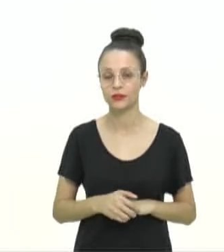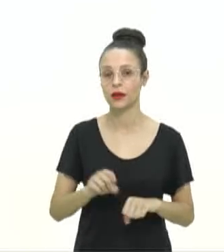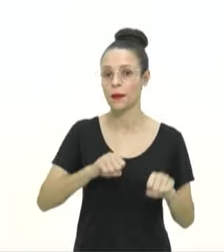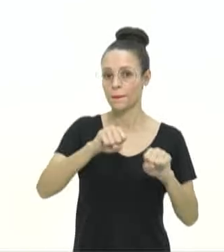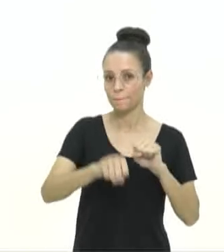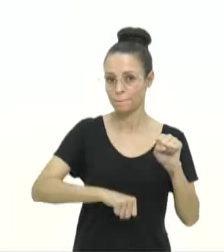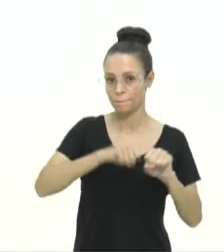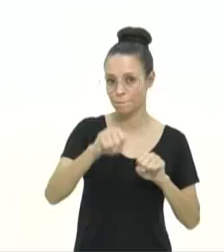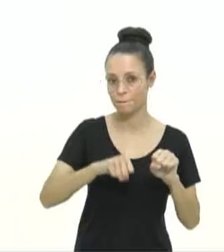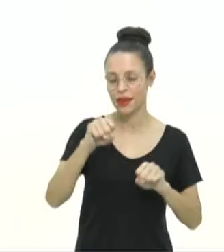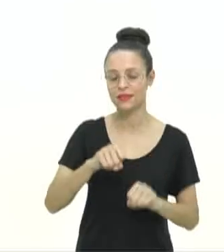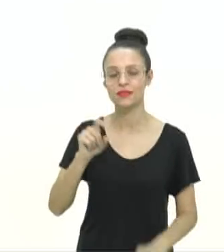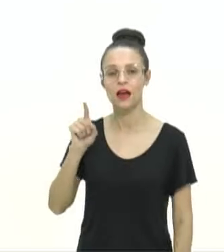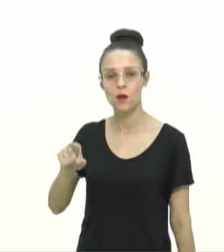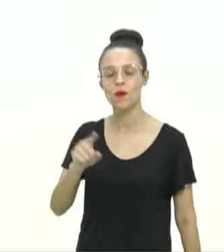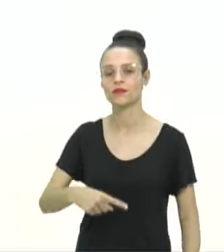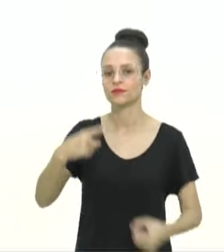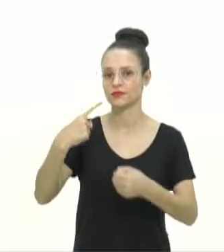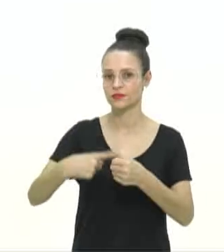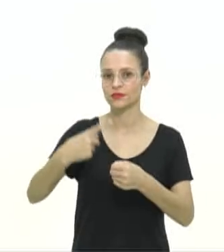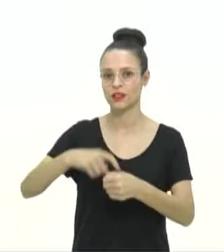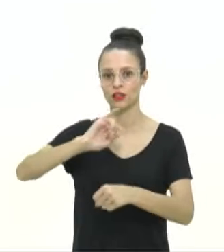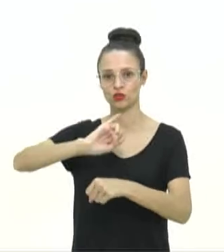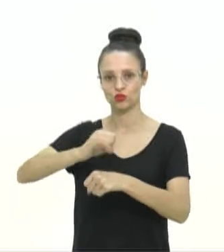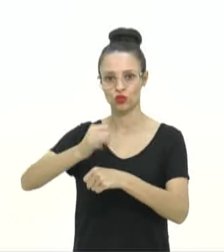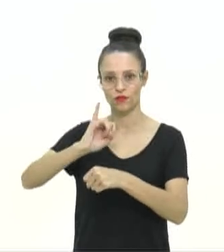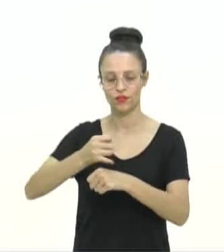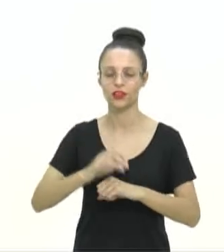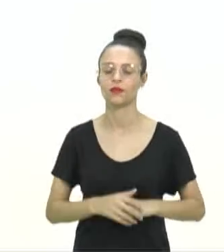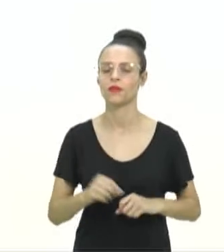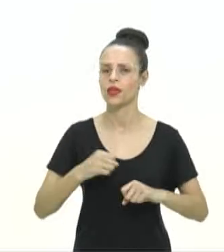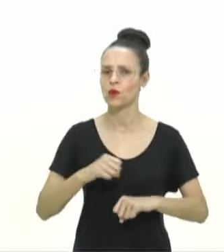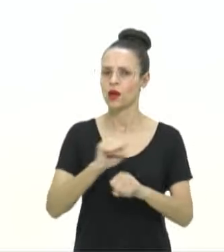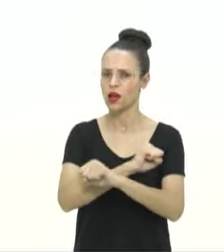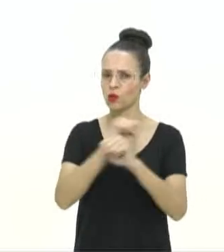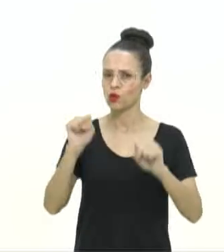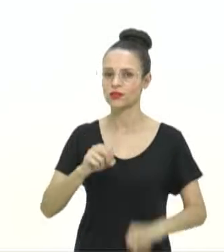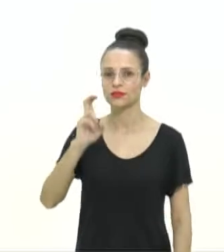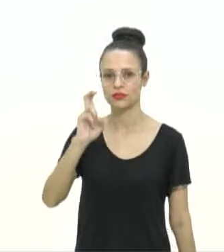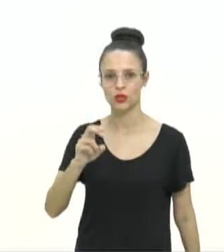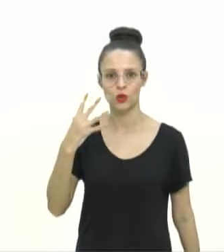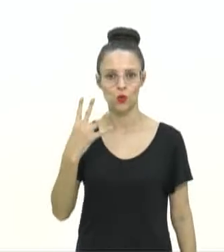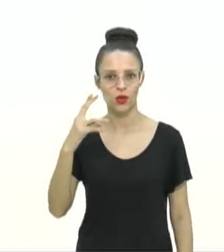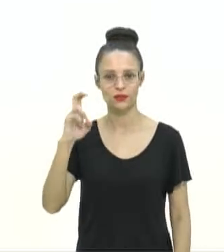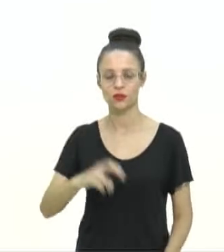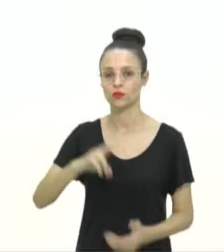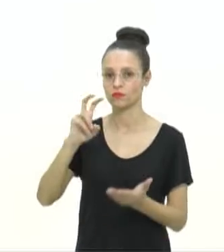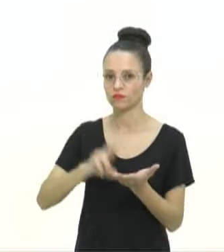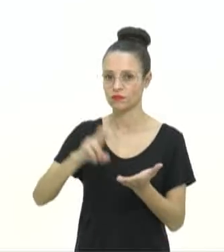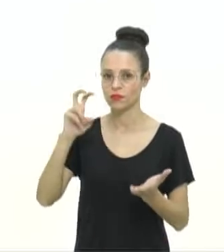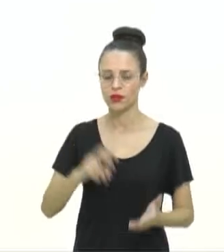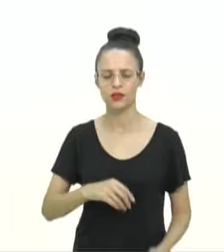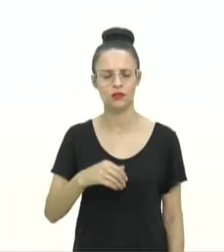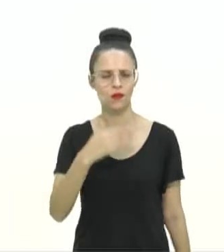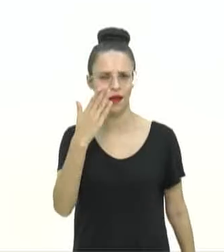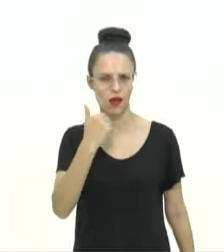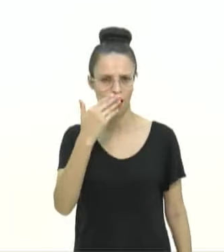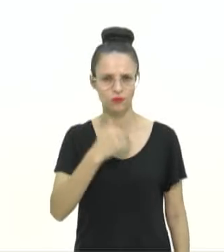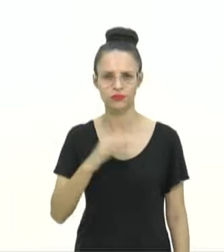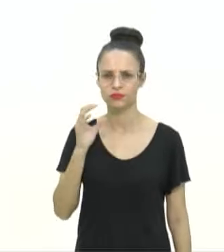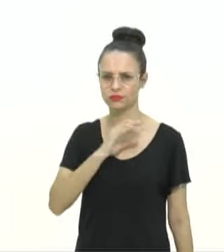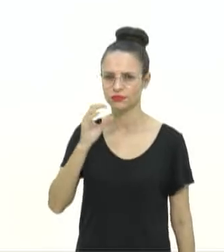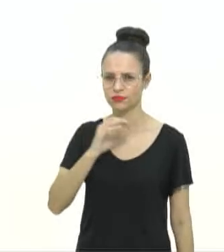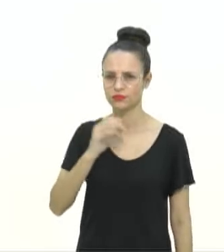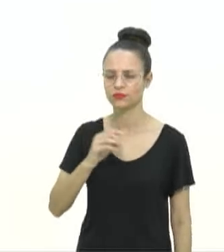Alegre, Joinville e Jaraguá do Sul. Acordei às 5h45 da manhã, após uma breve refeição à base